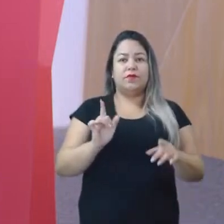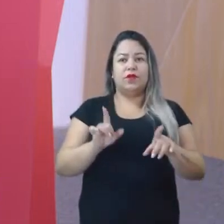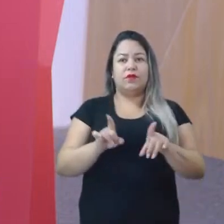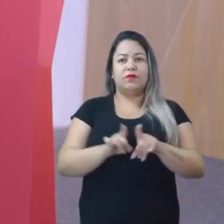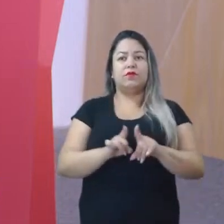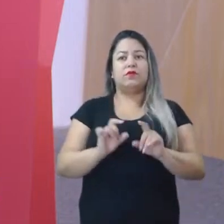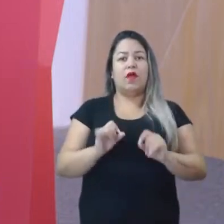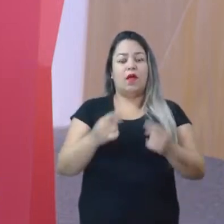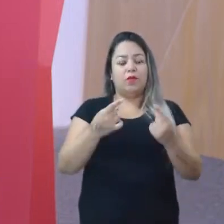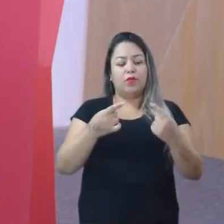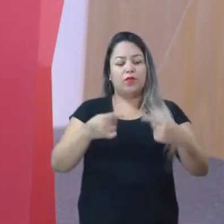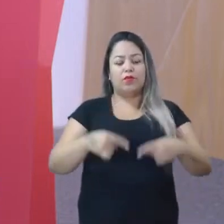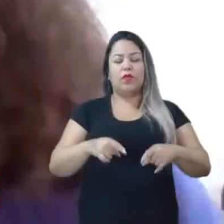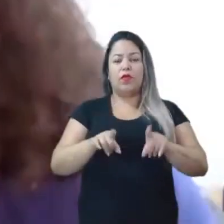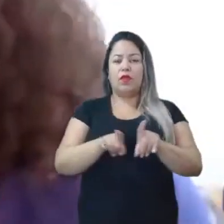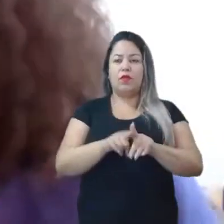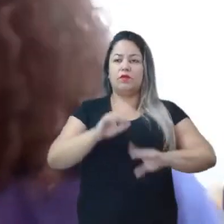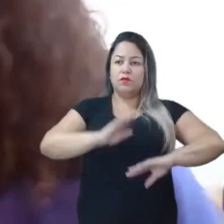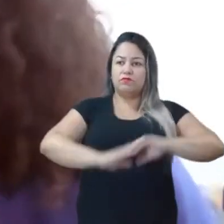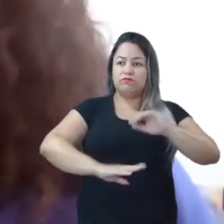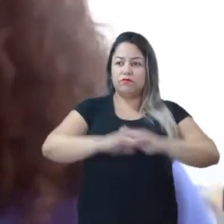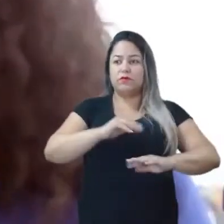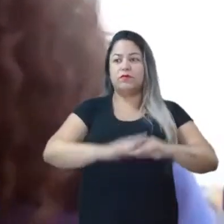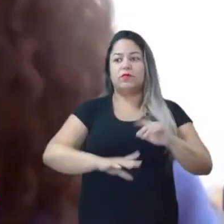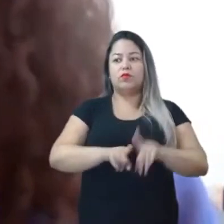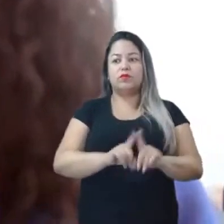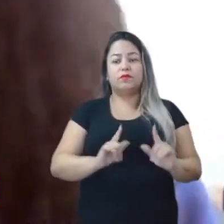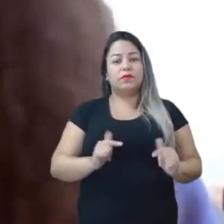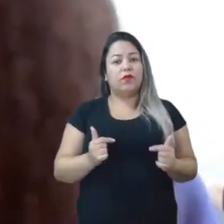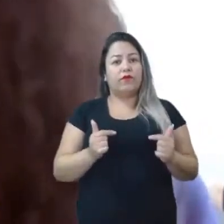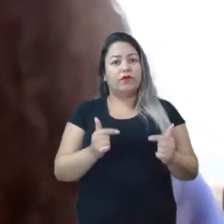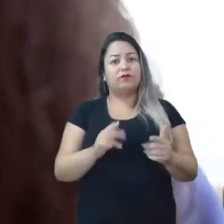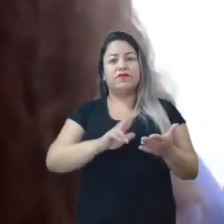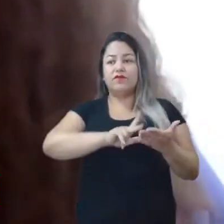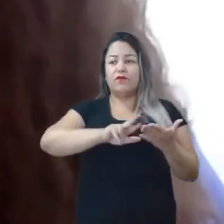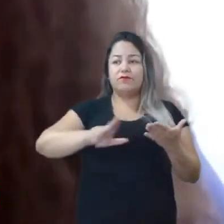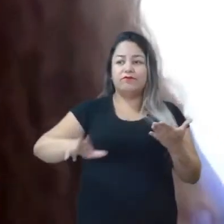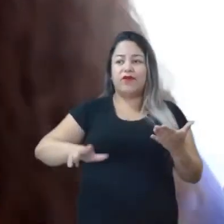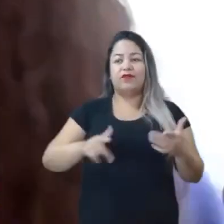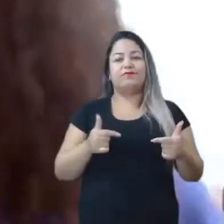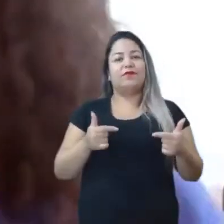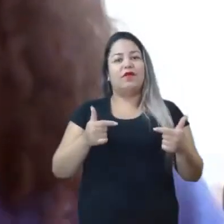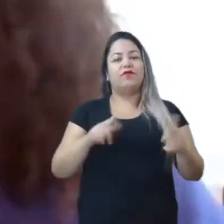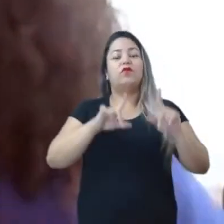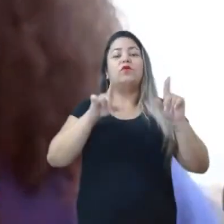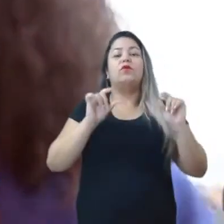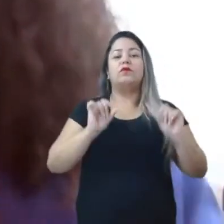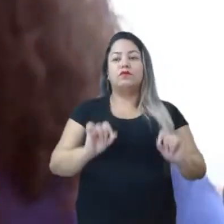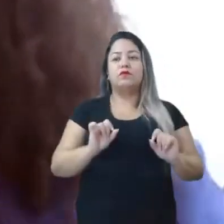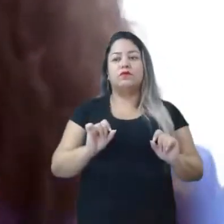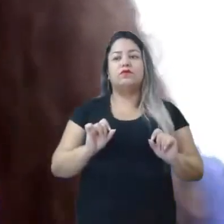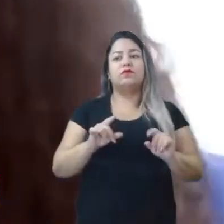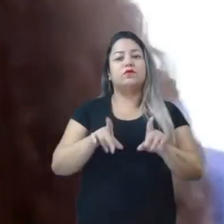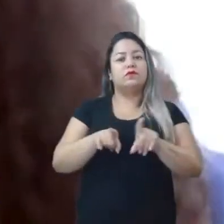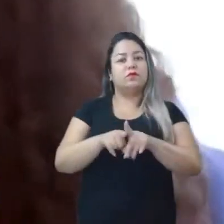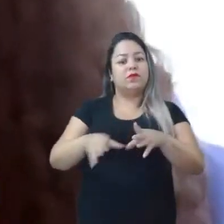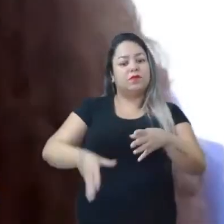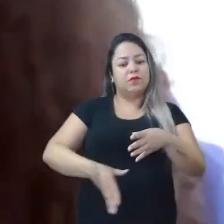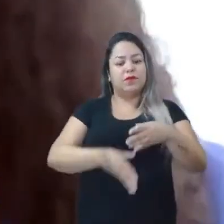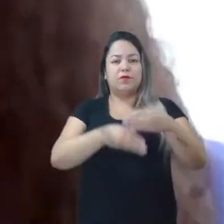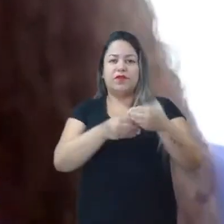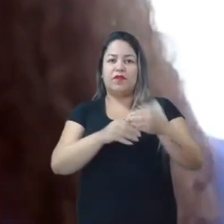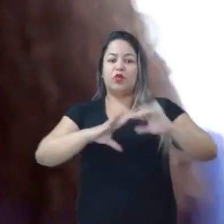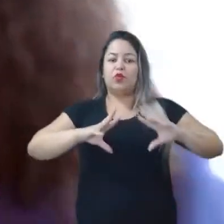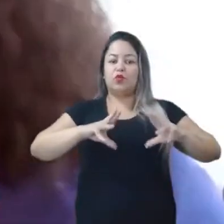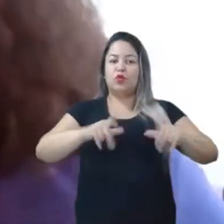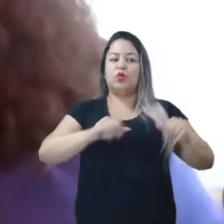As políticas de ações afirmativas, elas são vários desafios, né? Antes da gente chegar na implementação, tem